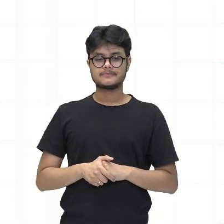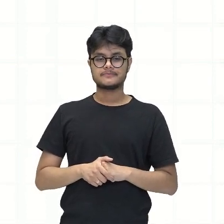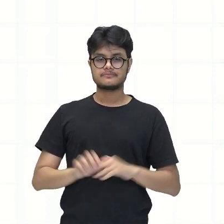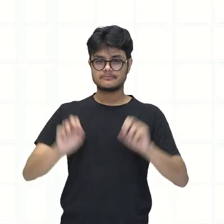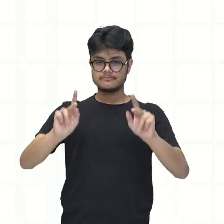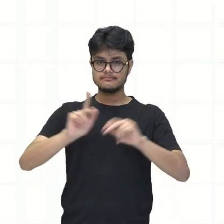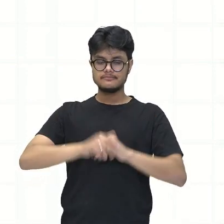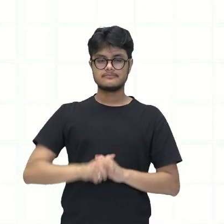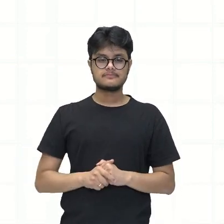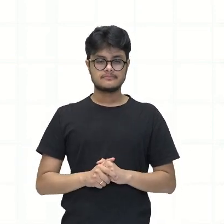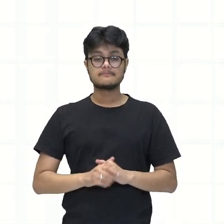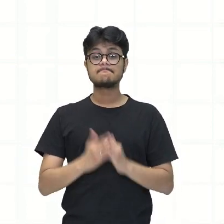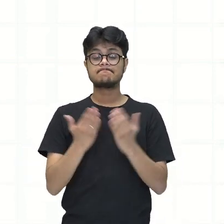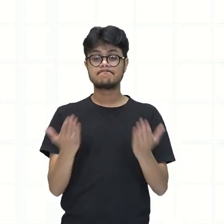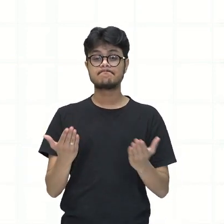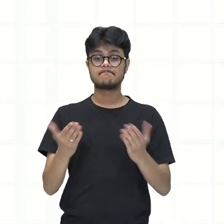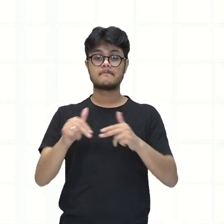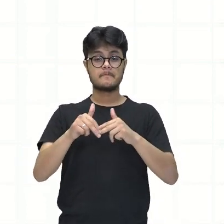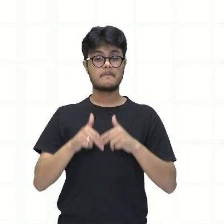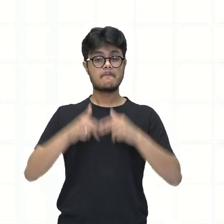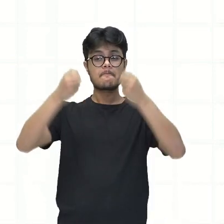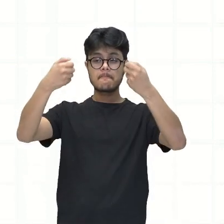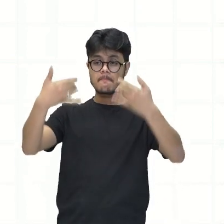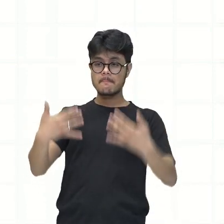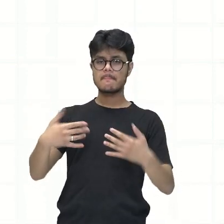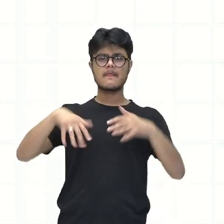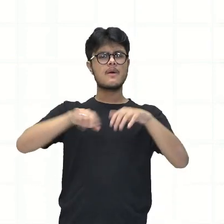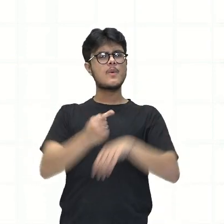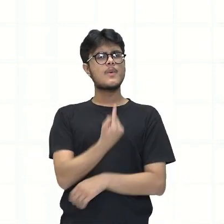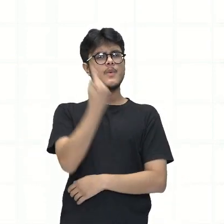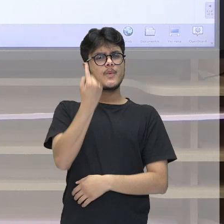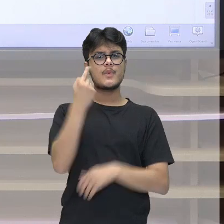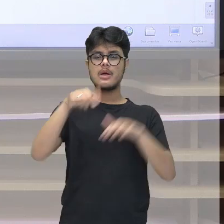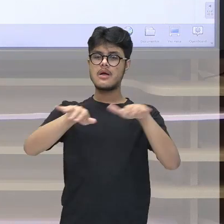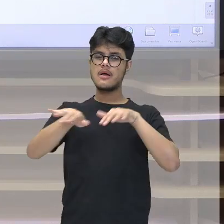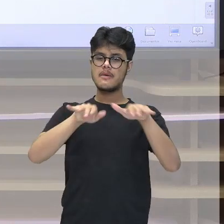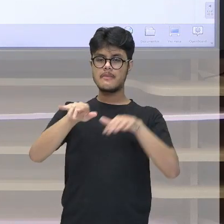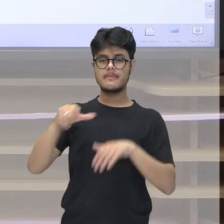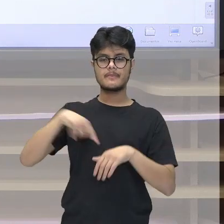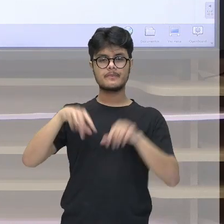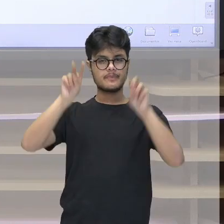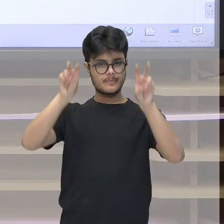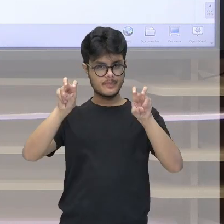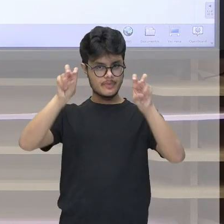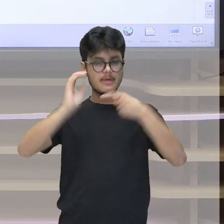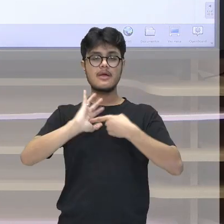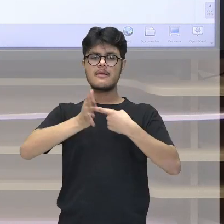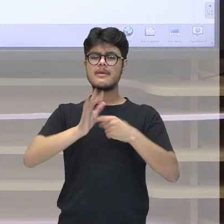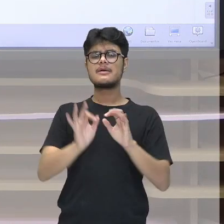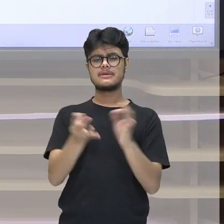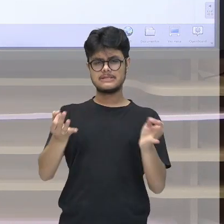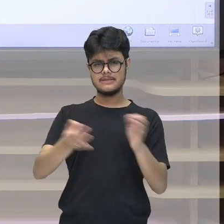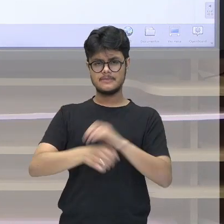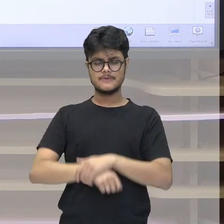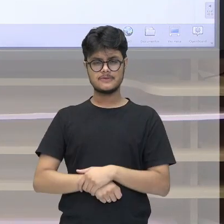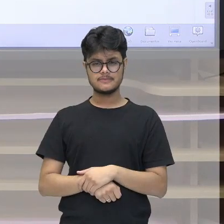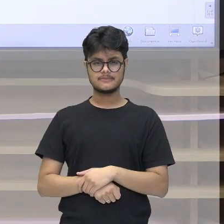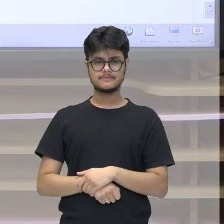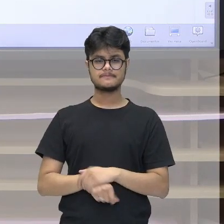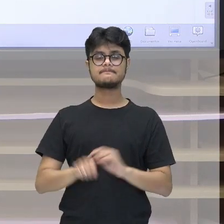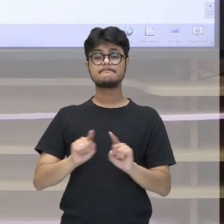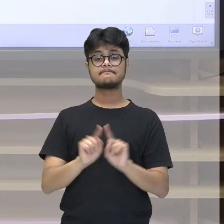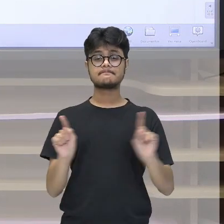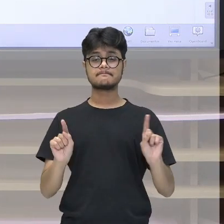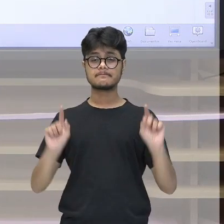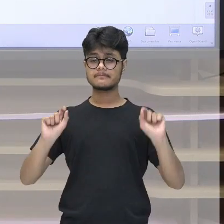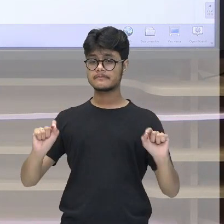certo? Então, quando eu quero executar um tipo de movimento, eu estou falando em máquina simples. Mas